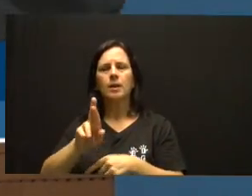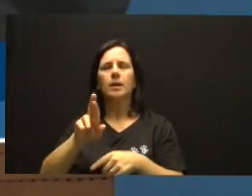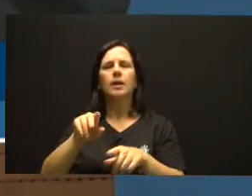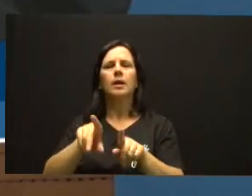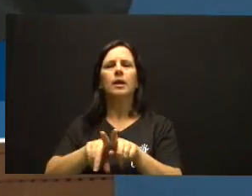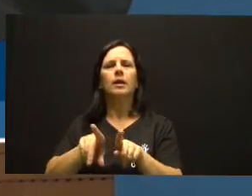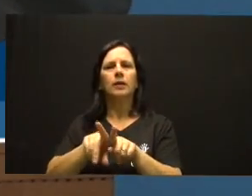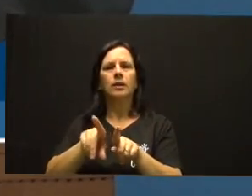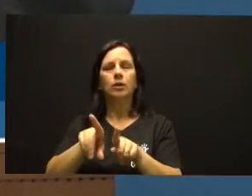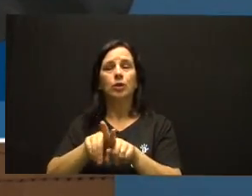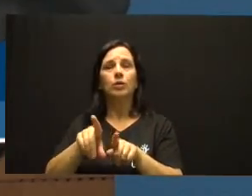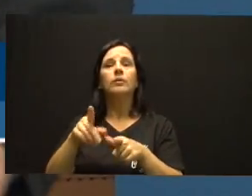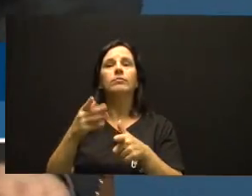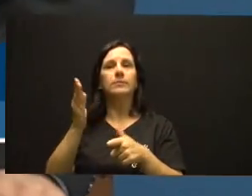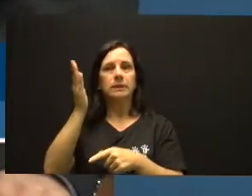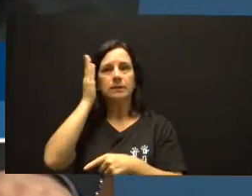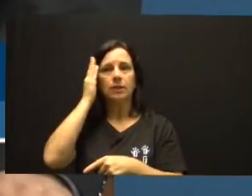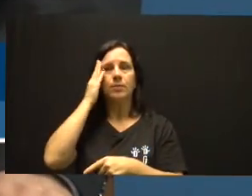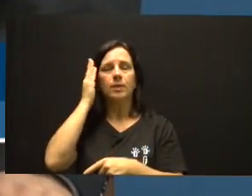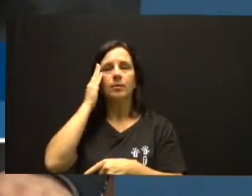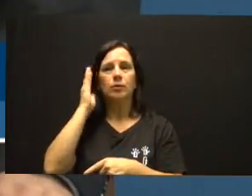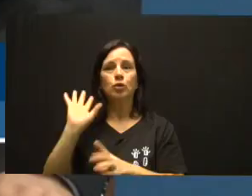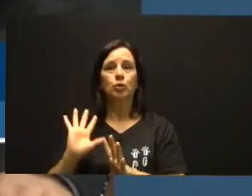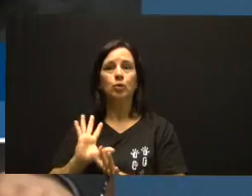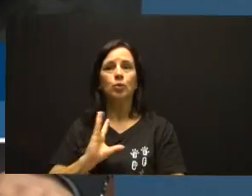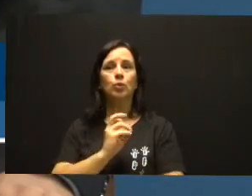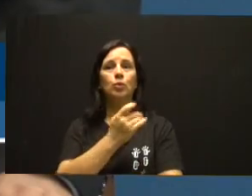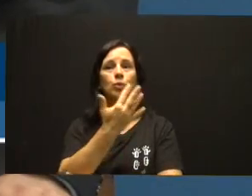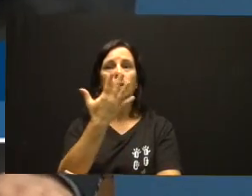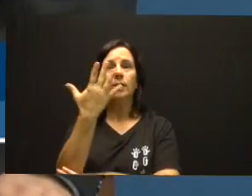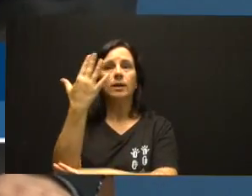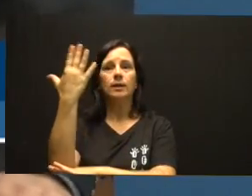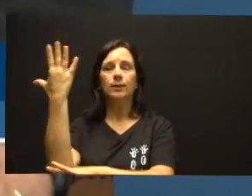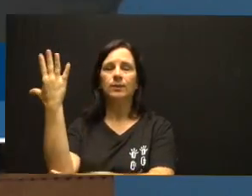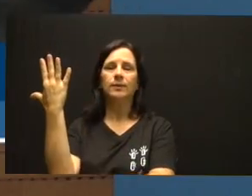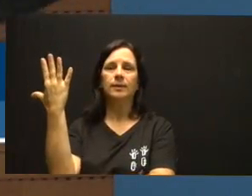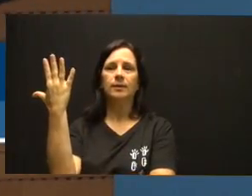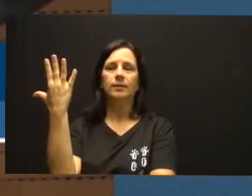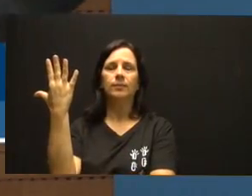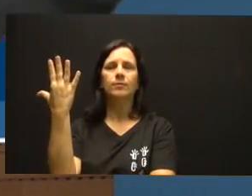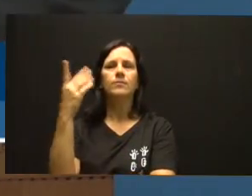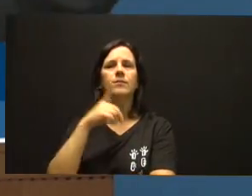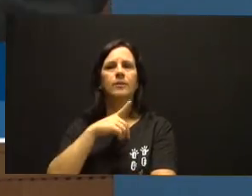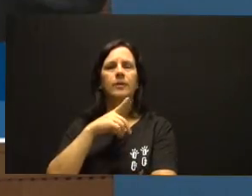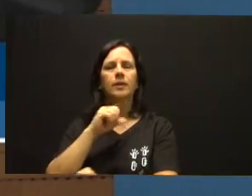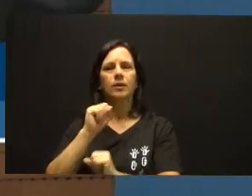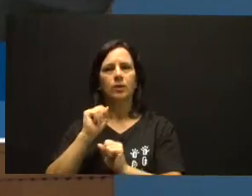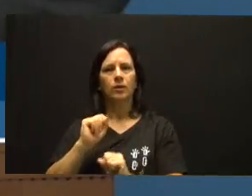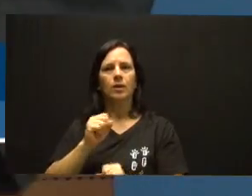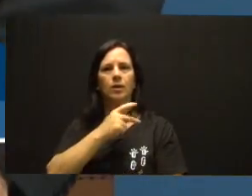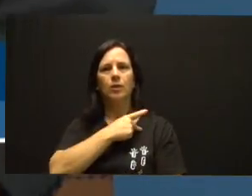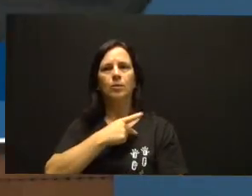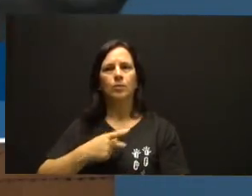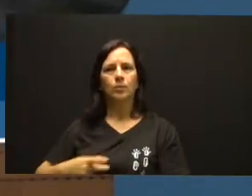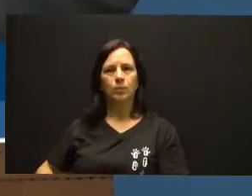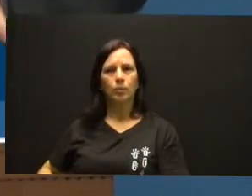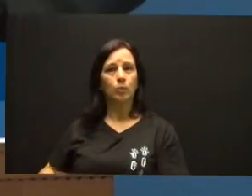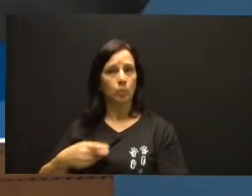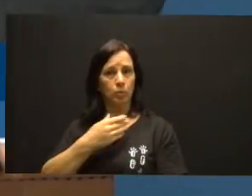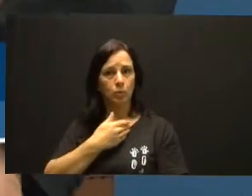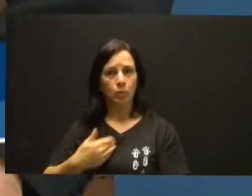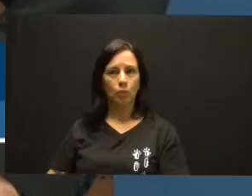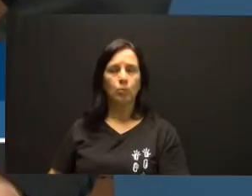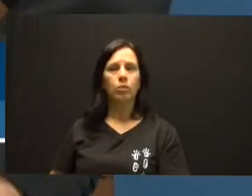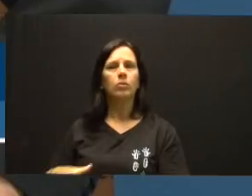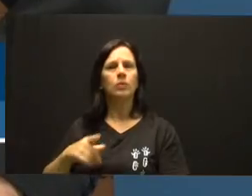dos fatores naturais. Porém, o poder ele tem, o poder público ele tem por obrigação também de fazer a